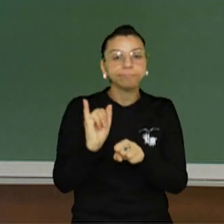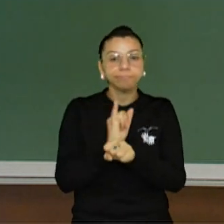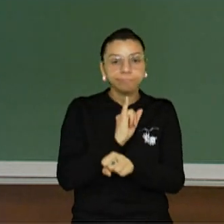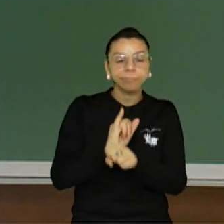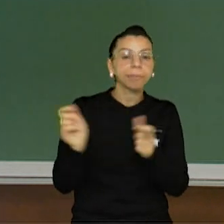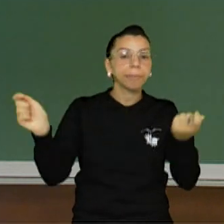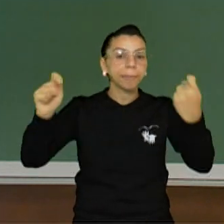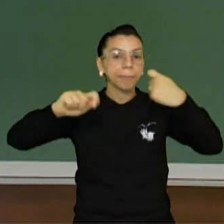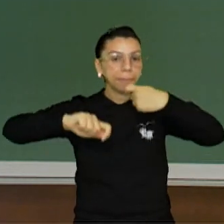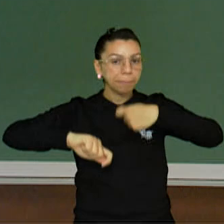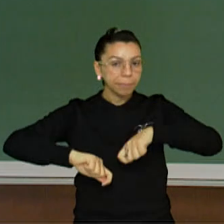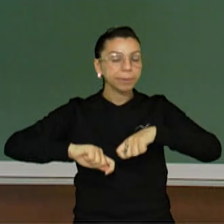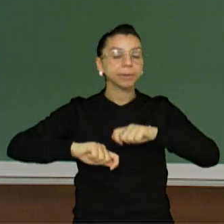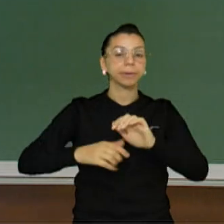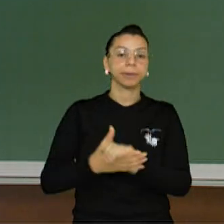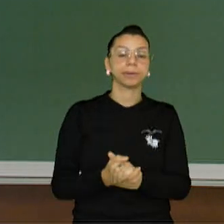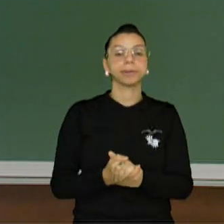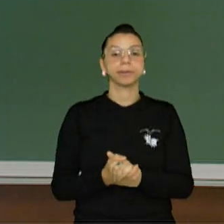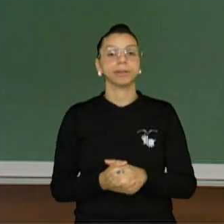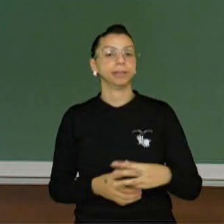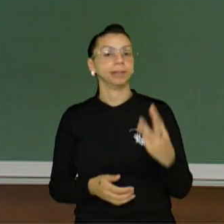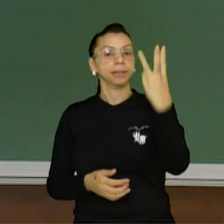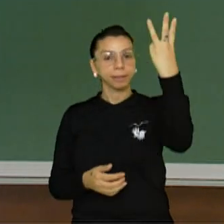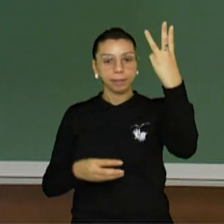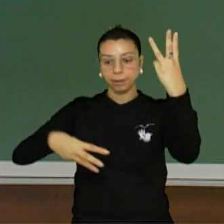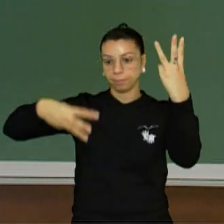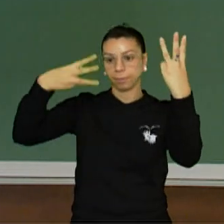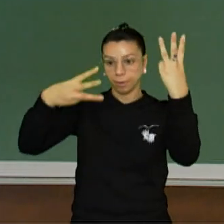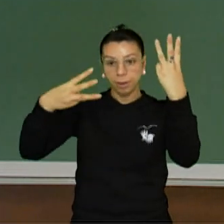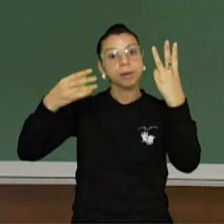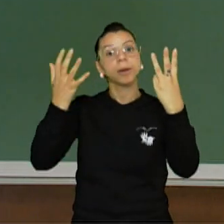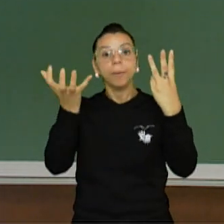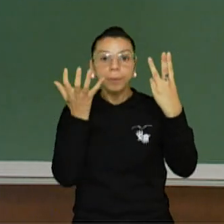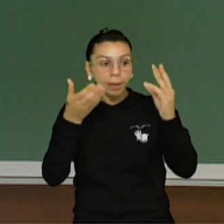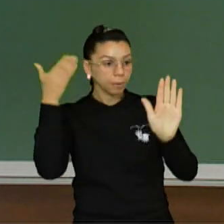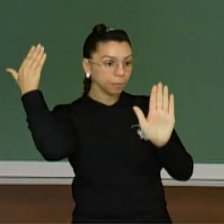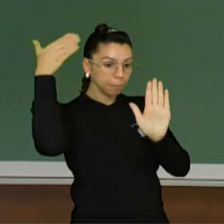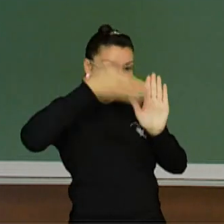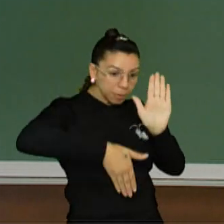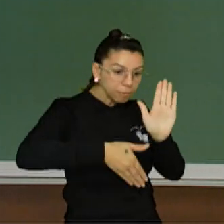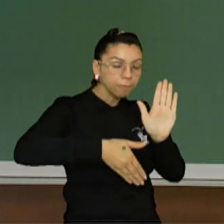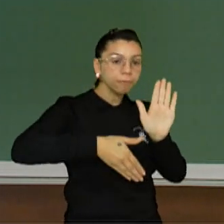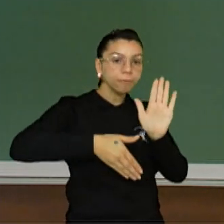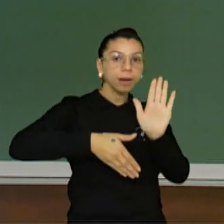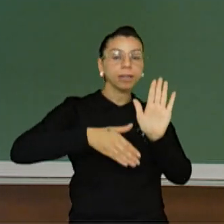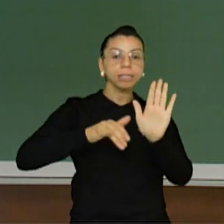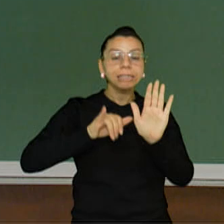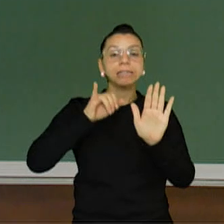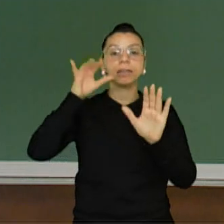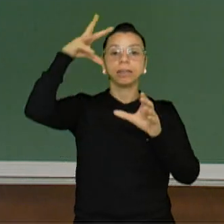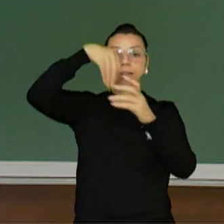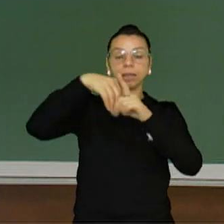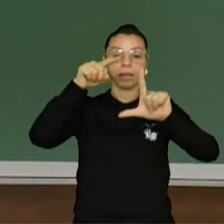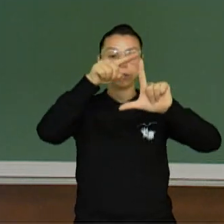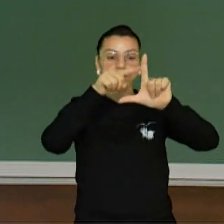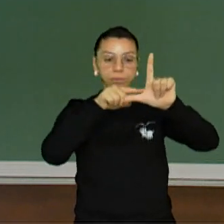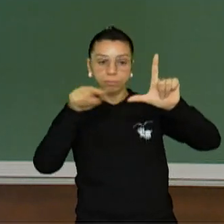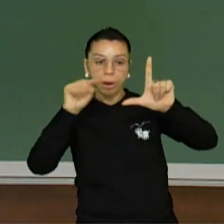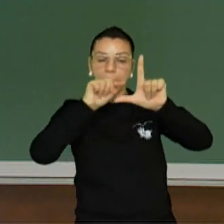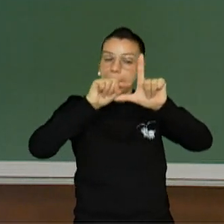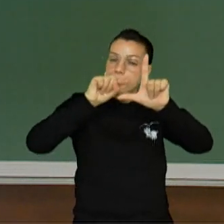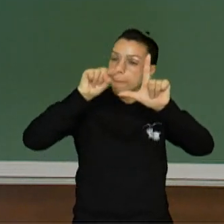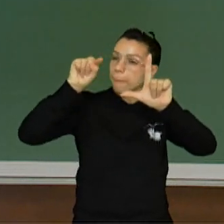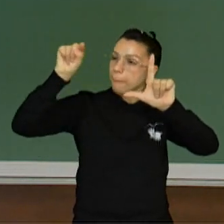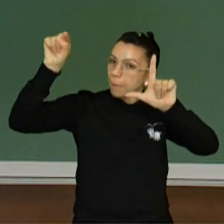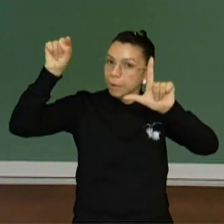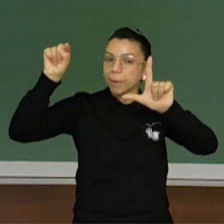ter ali a matriz 3 por 3, e eu quero provar se os pontos estão alinhados, aqui, ó, eu